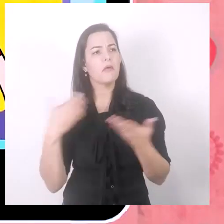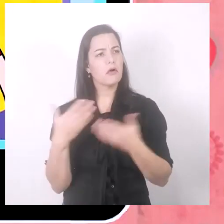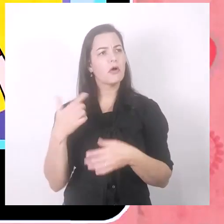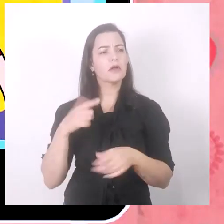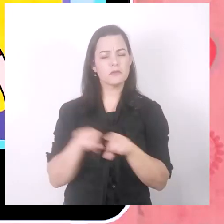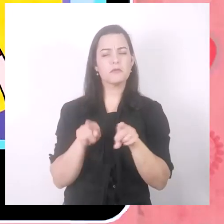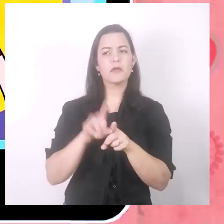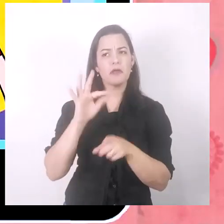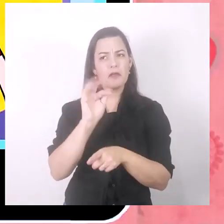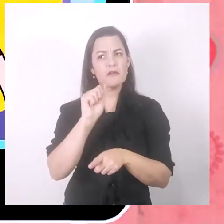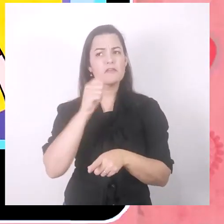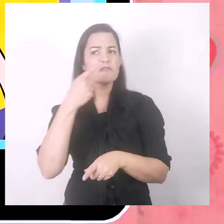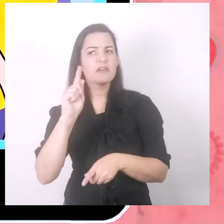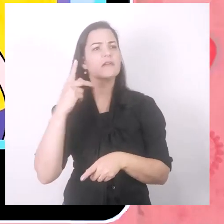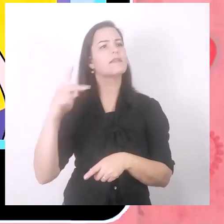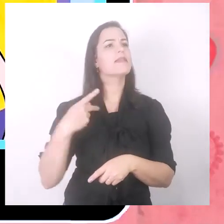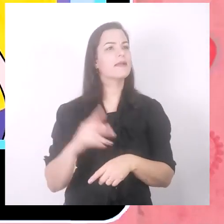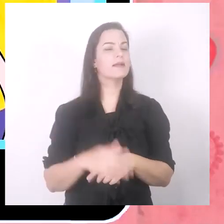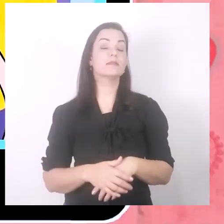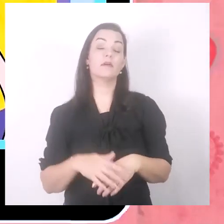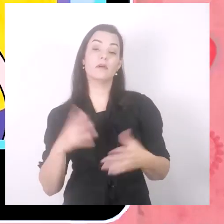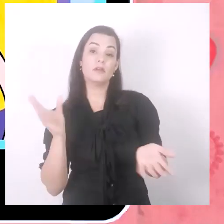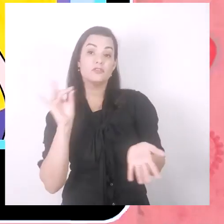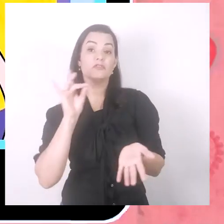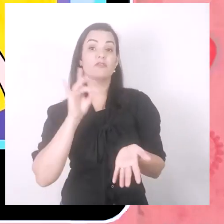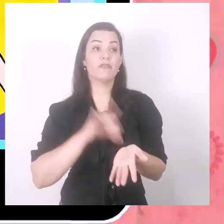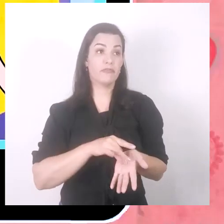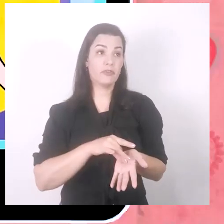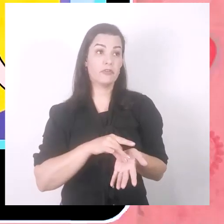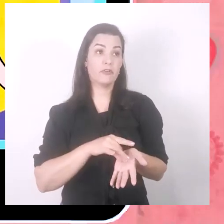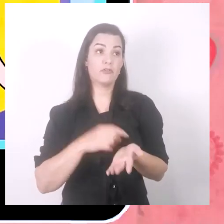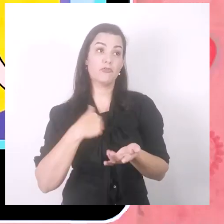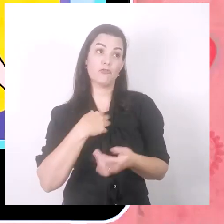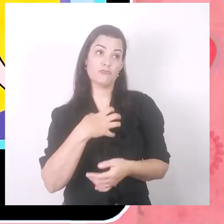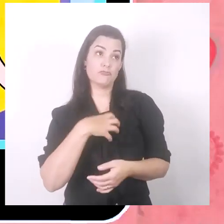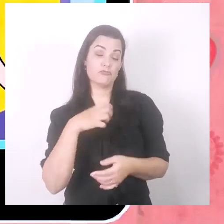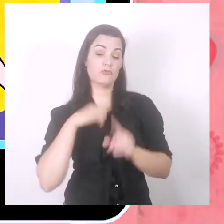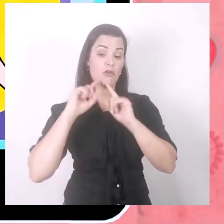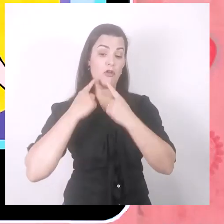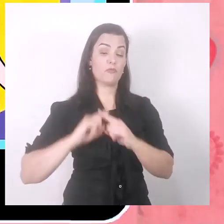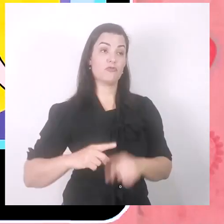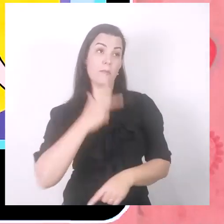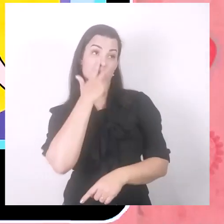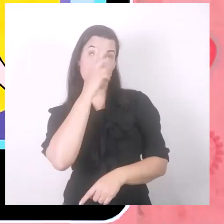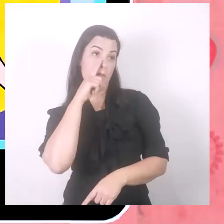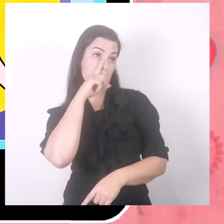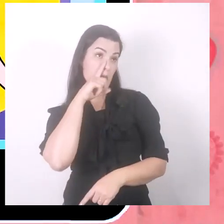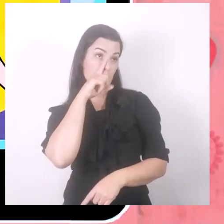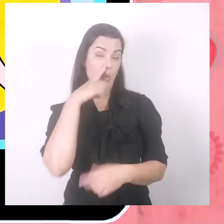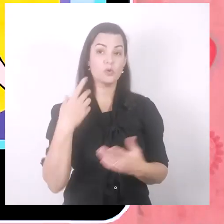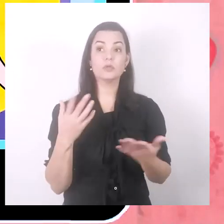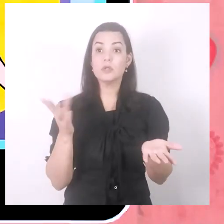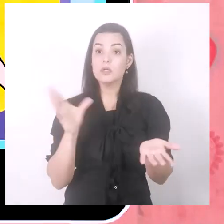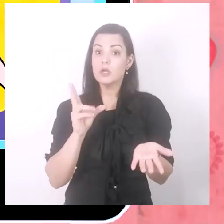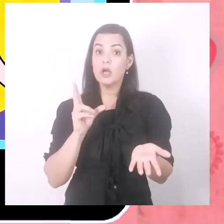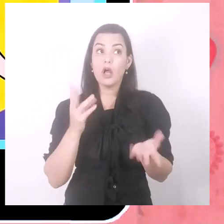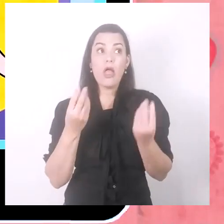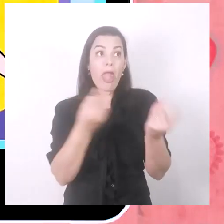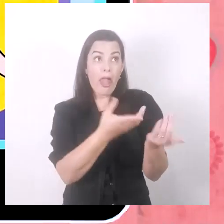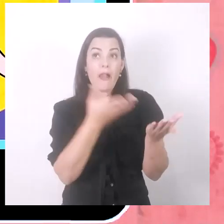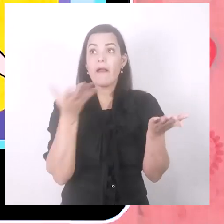saber? Eu acho a Rapunzel um perigo. Você viu? Ela quer modernizar as